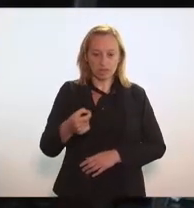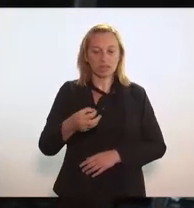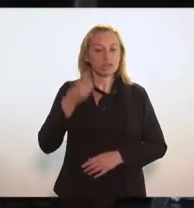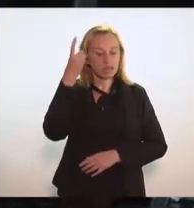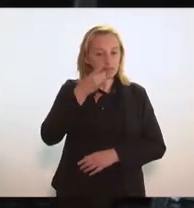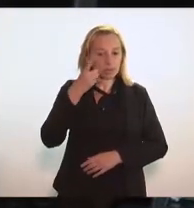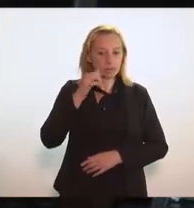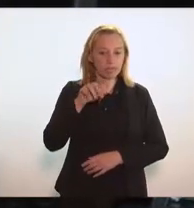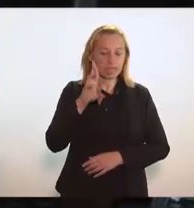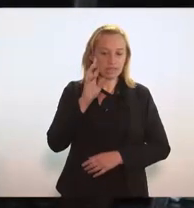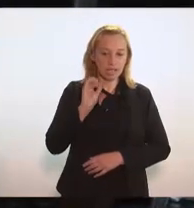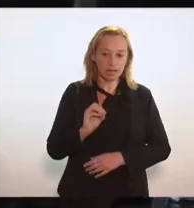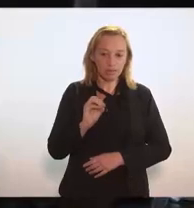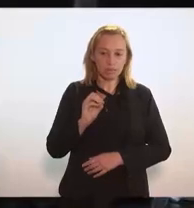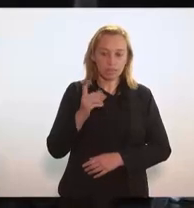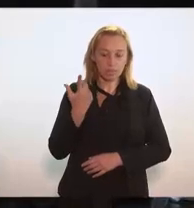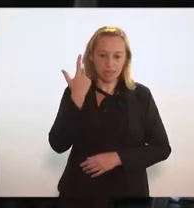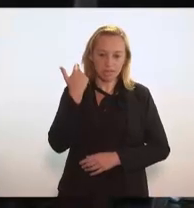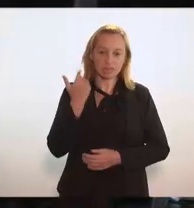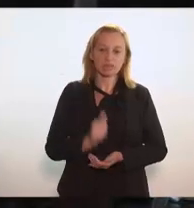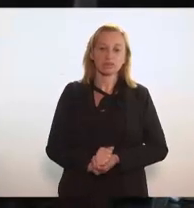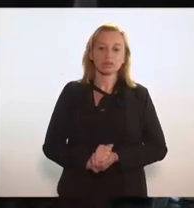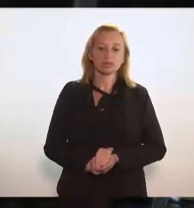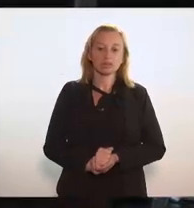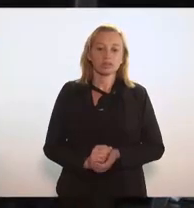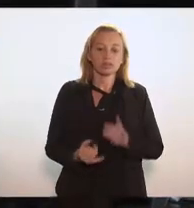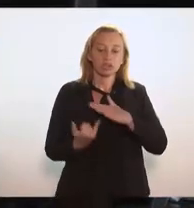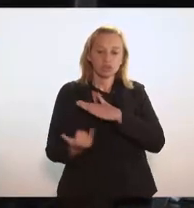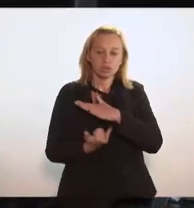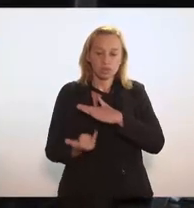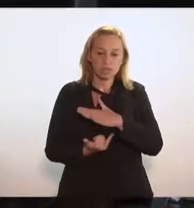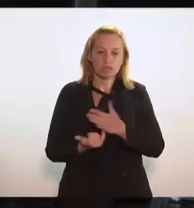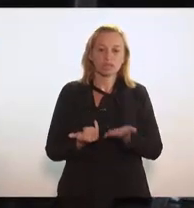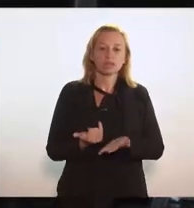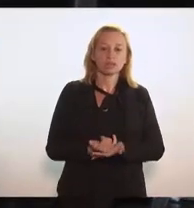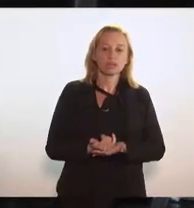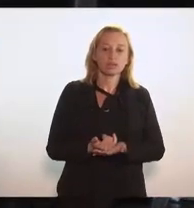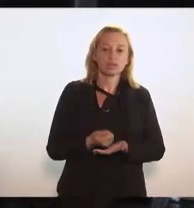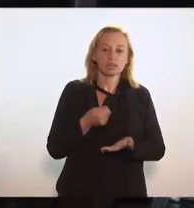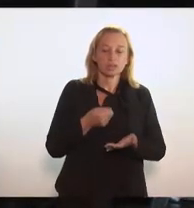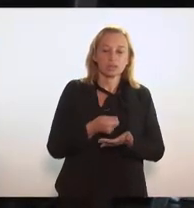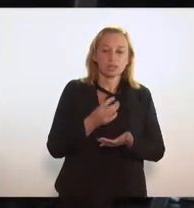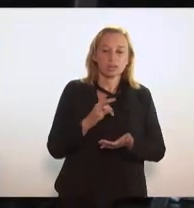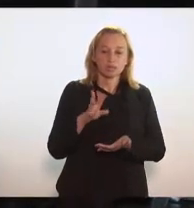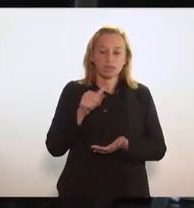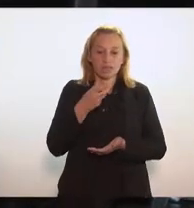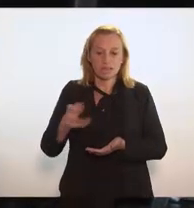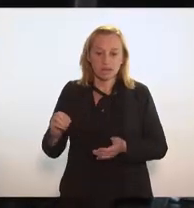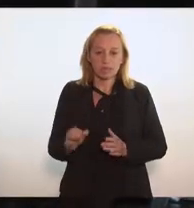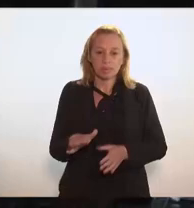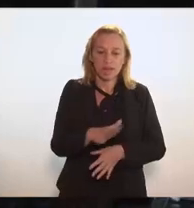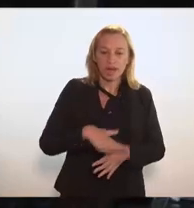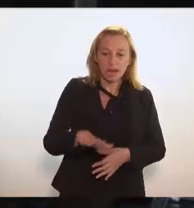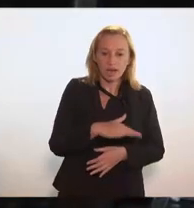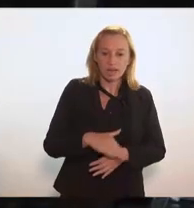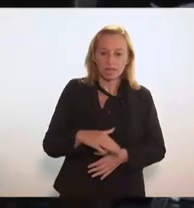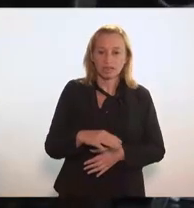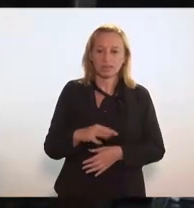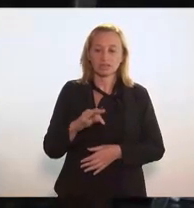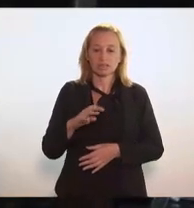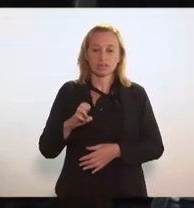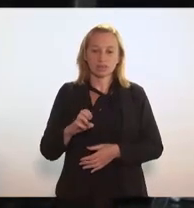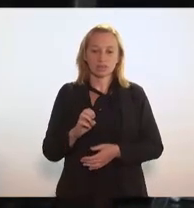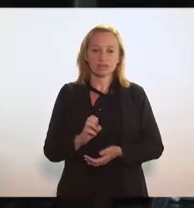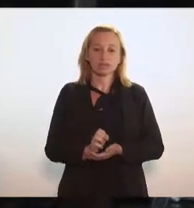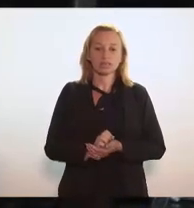deputado Marcelo Cabeleireiro, que dispõe sobre a instituição de um regime diferenciado de tributação para o setor de moageiro de trigo, com